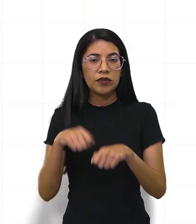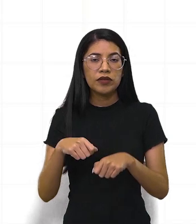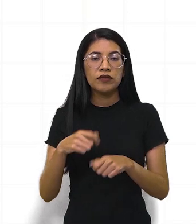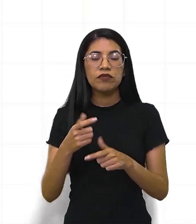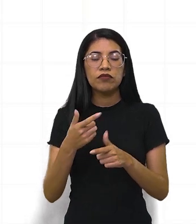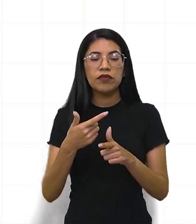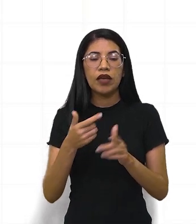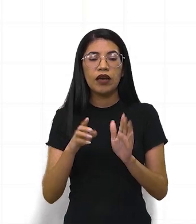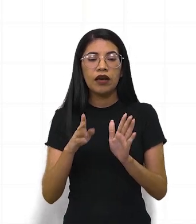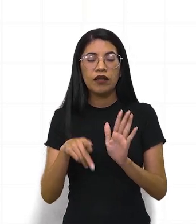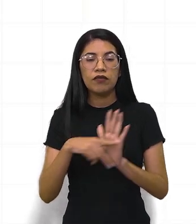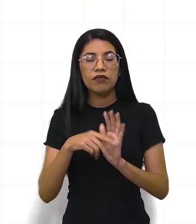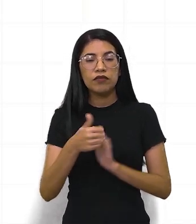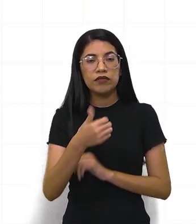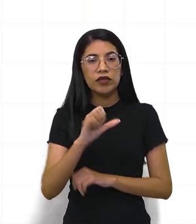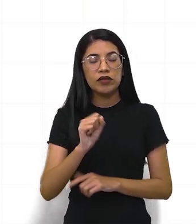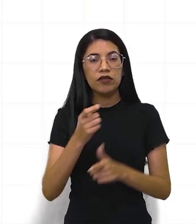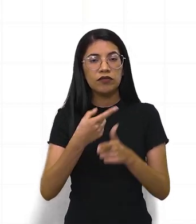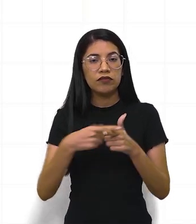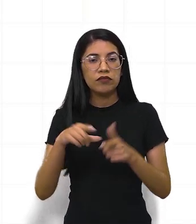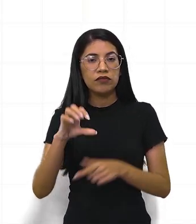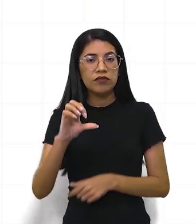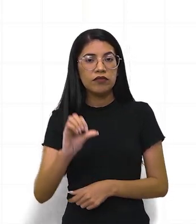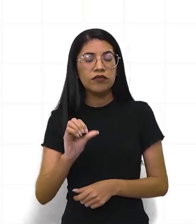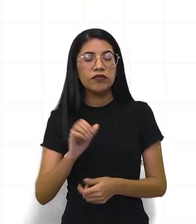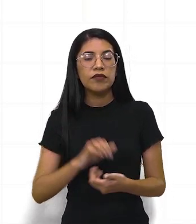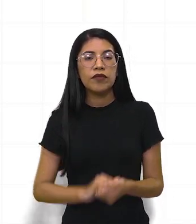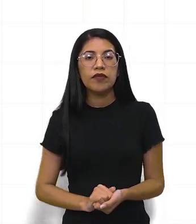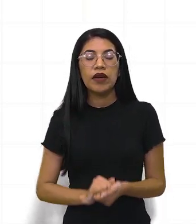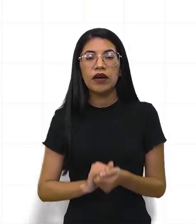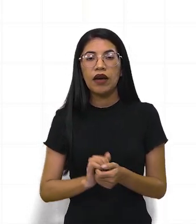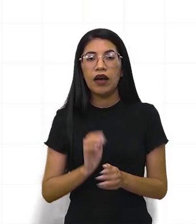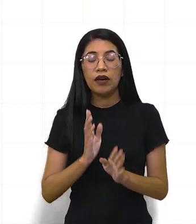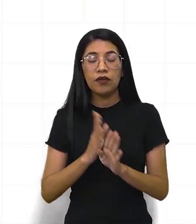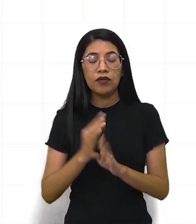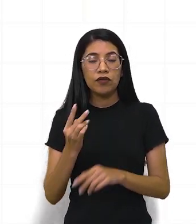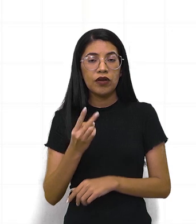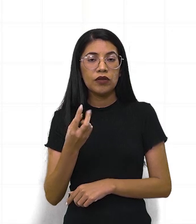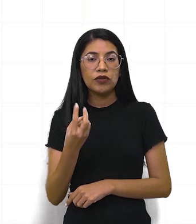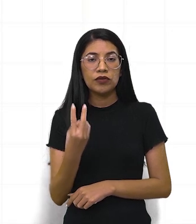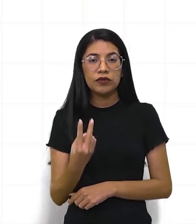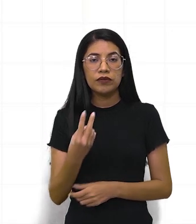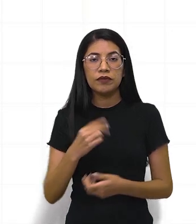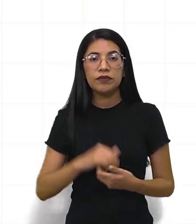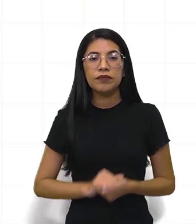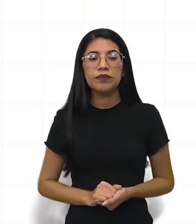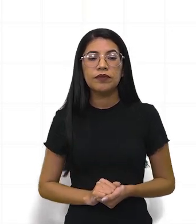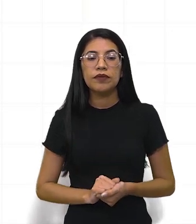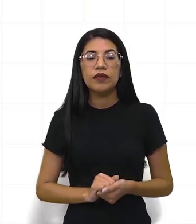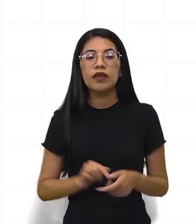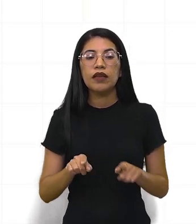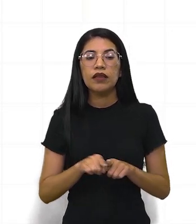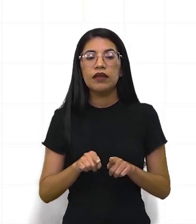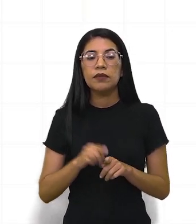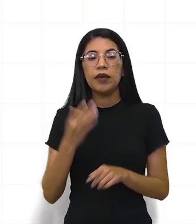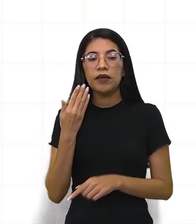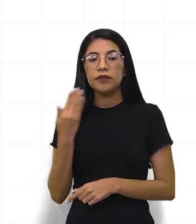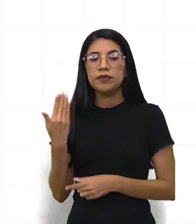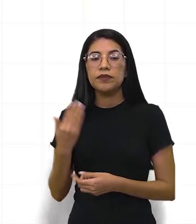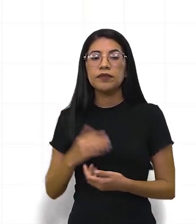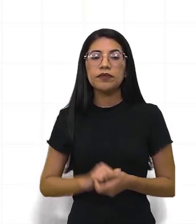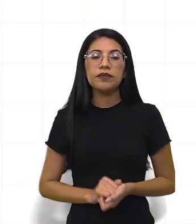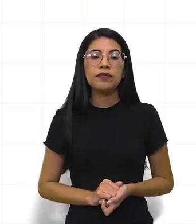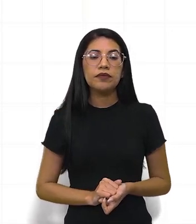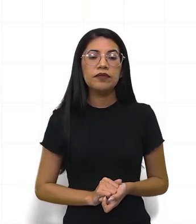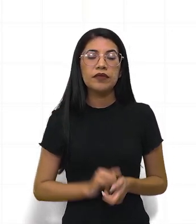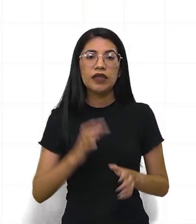9, certo? 18 dividido por 9 dá 2. Assim como também o próximo número aqui. Você vai somar